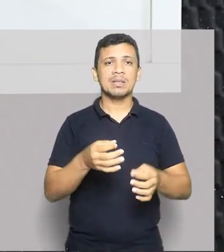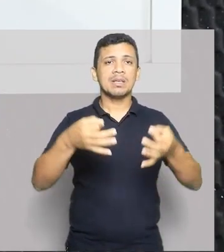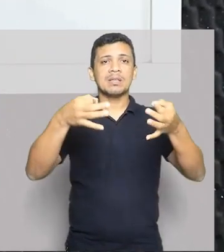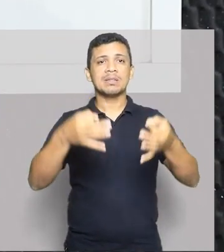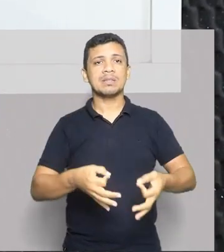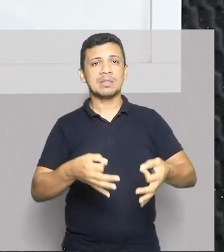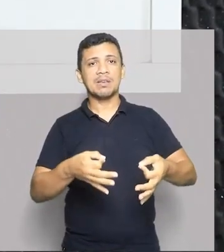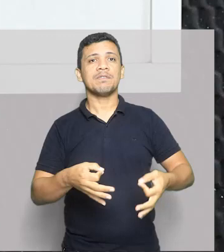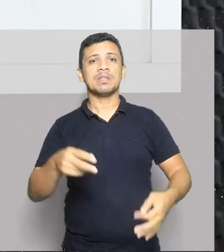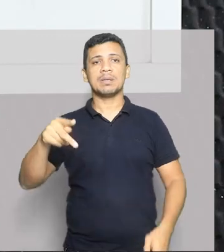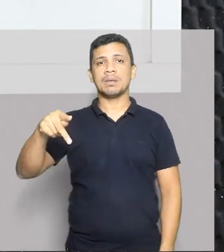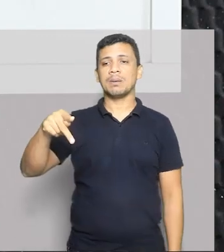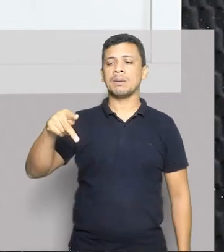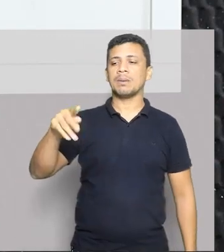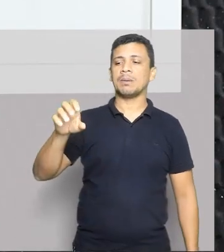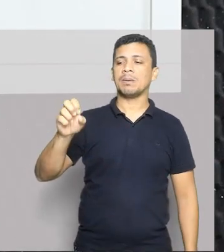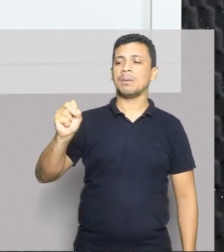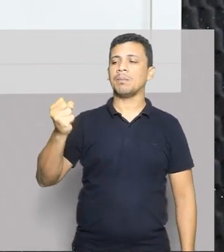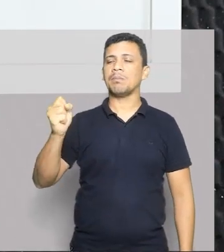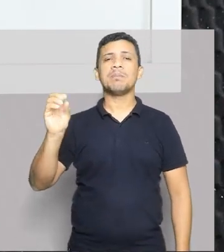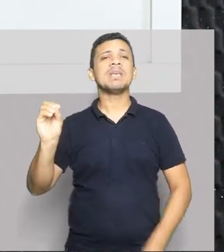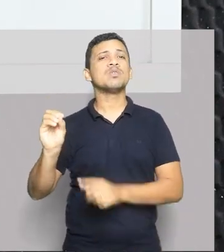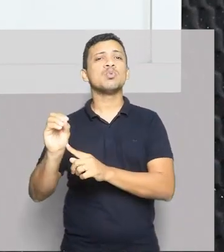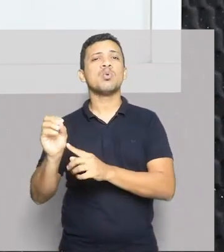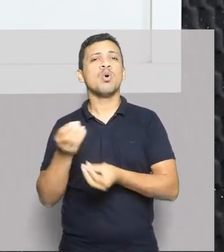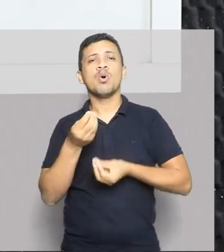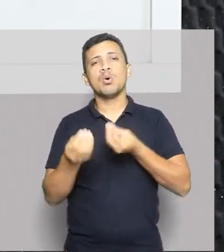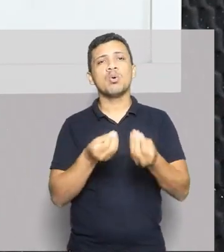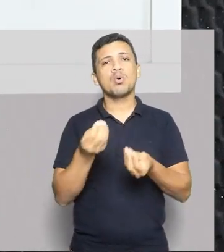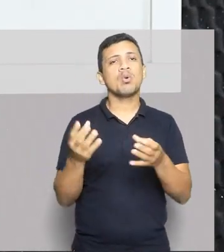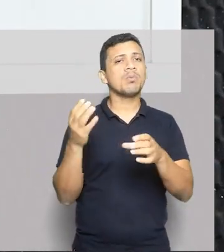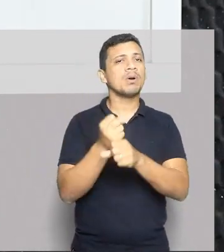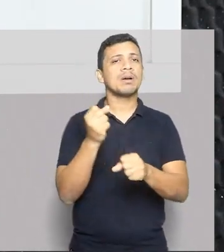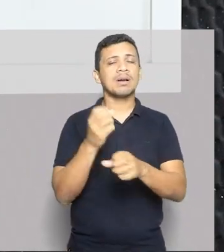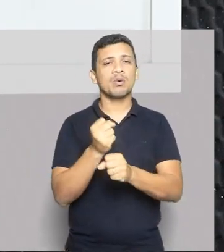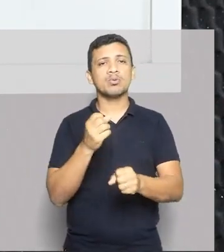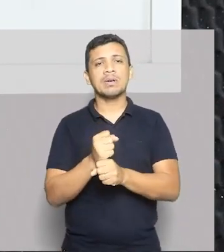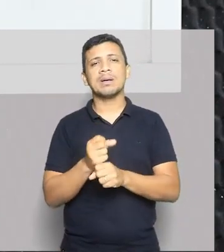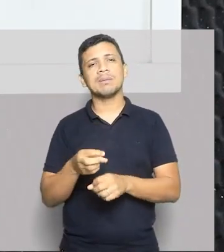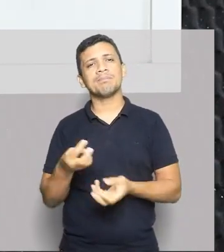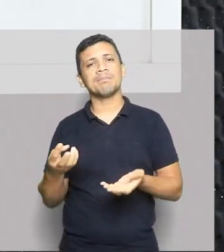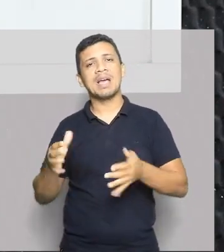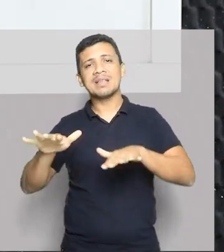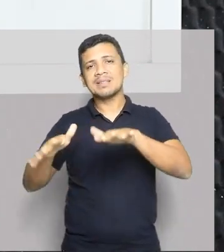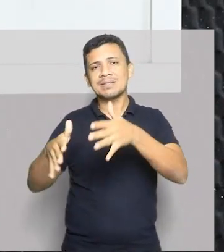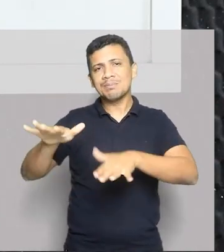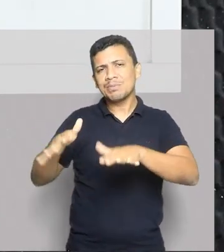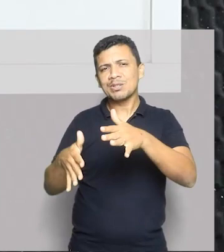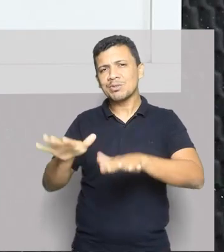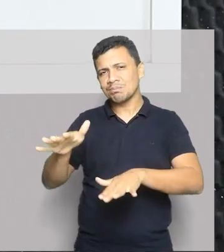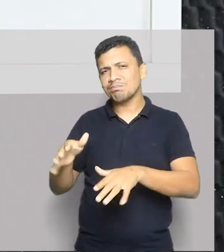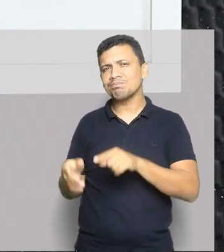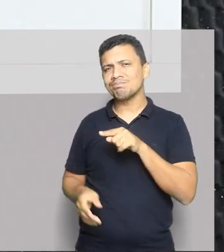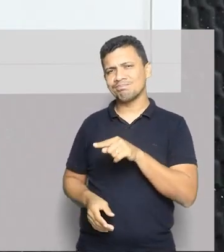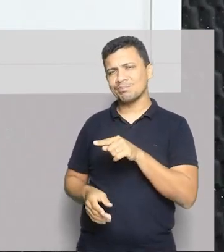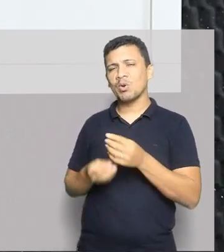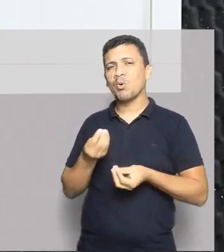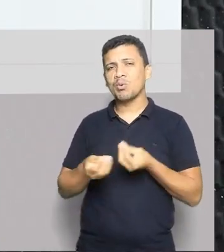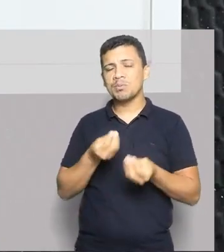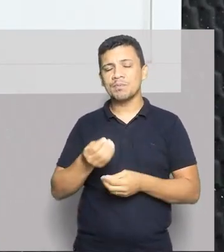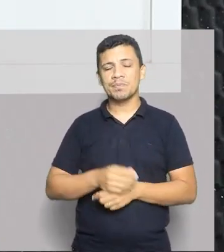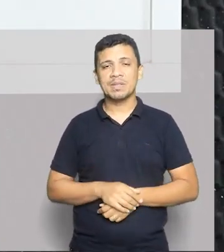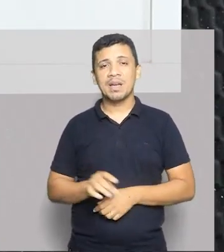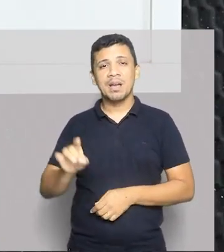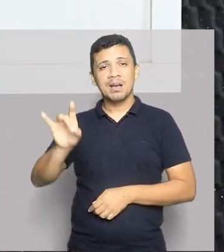peso nessa história. Então, como é que faz para calcular essa média ponderada? Então, na média ponderada, cada